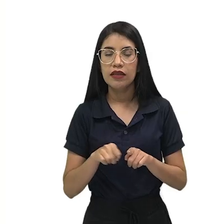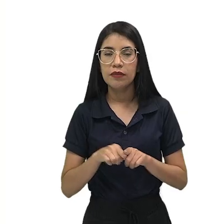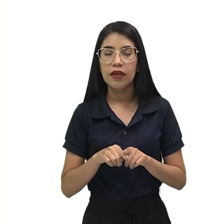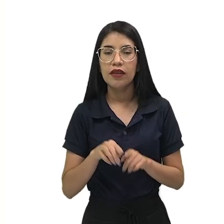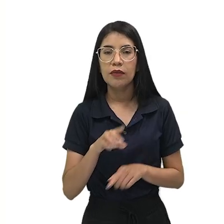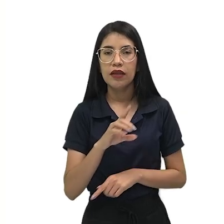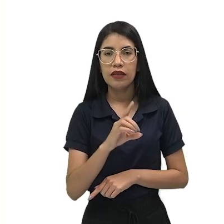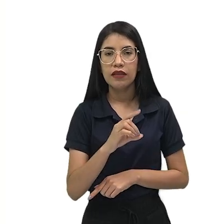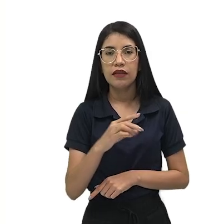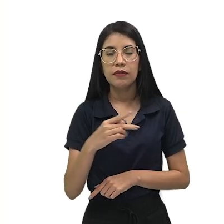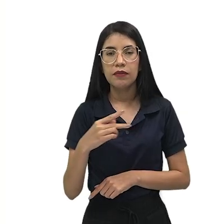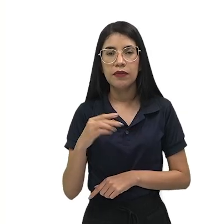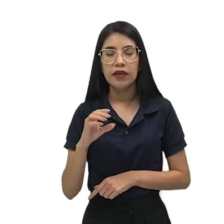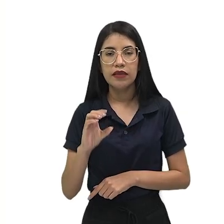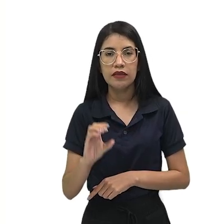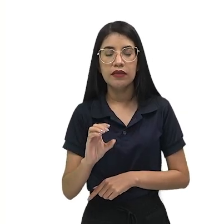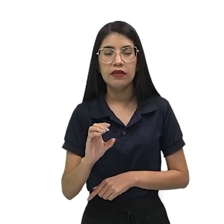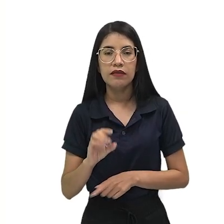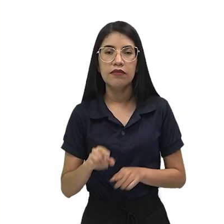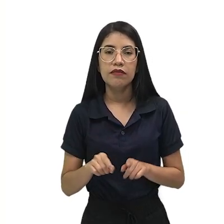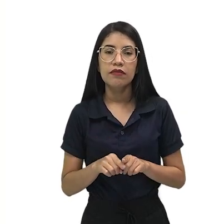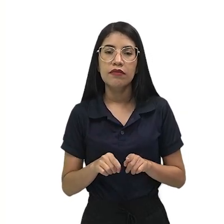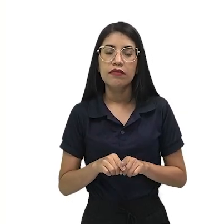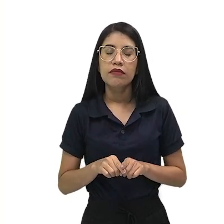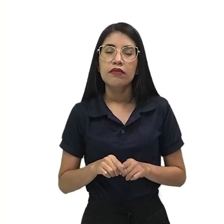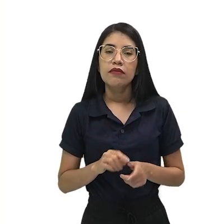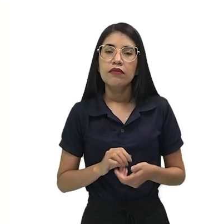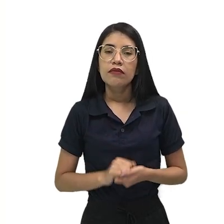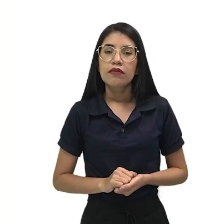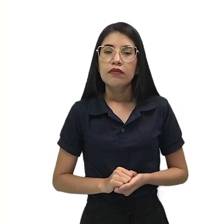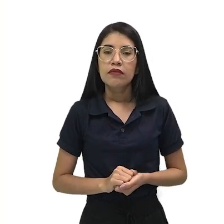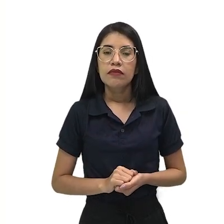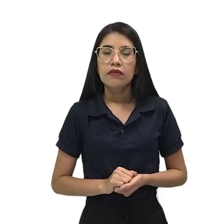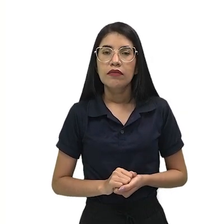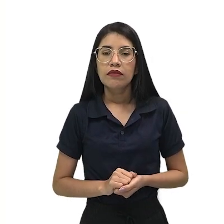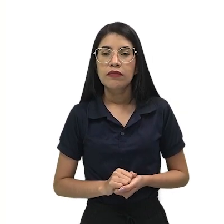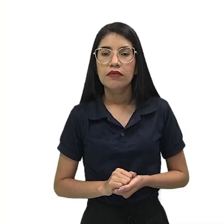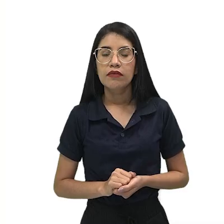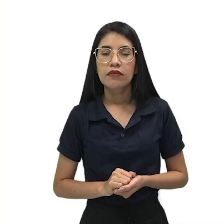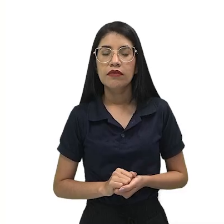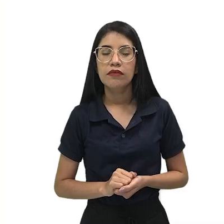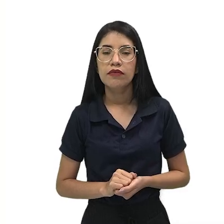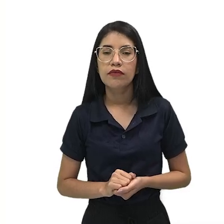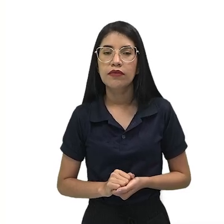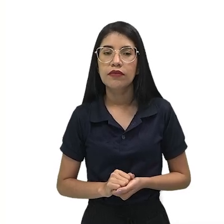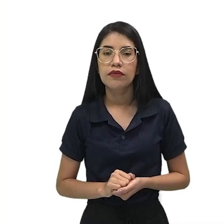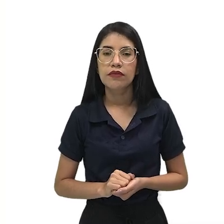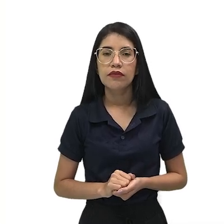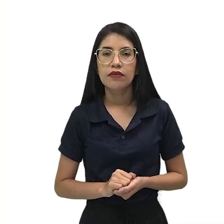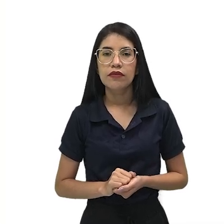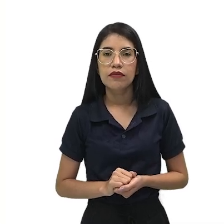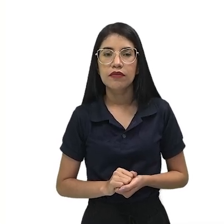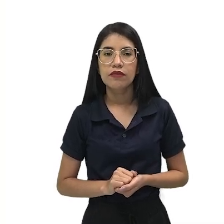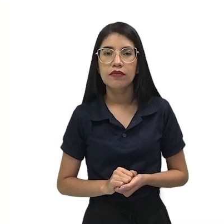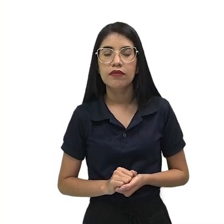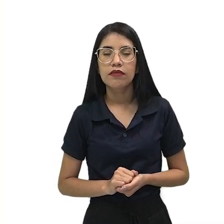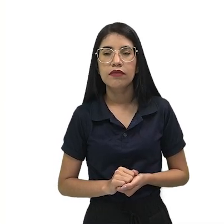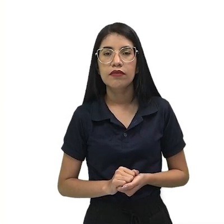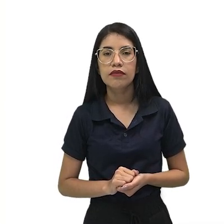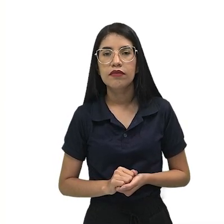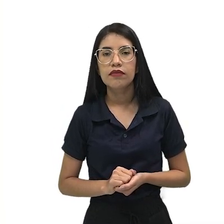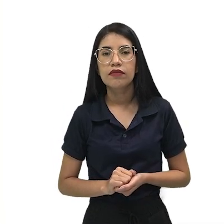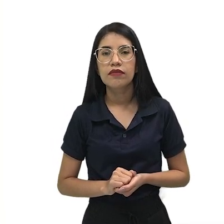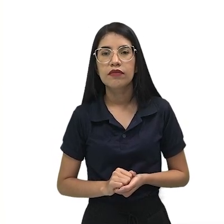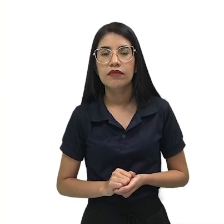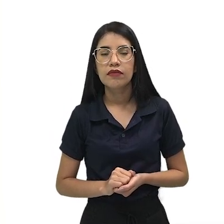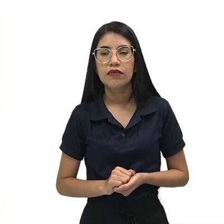também, né, porque tem antiperíodo, ela é uma dízima periódica composta. Beleza, meu